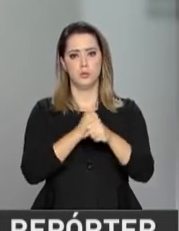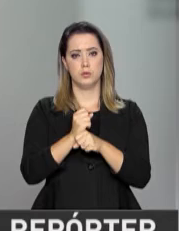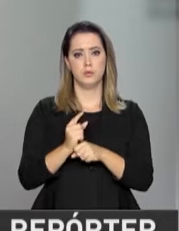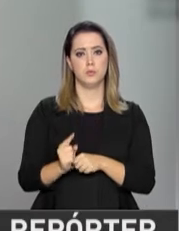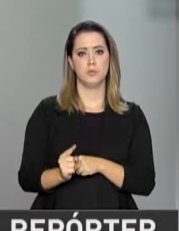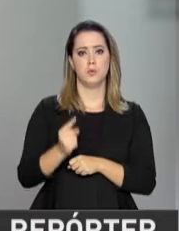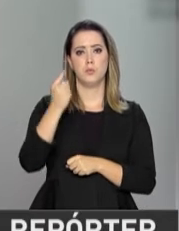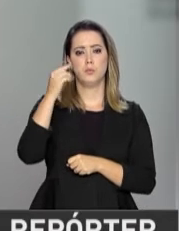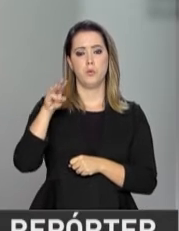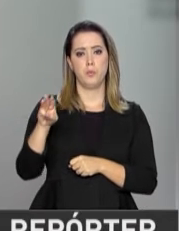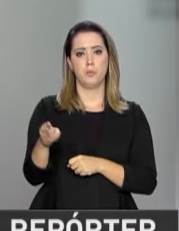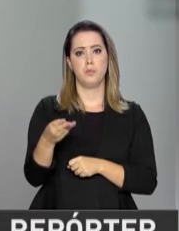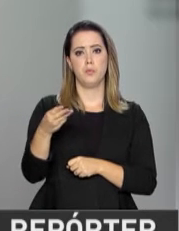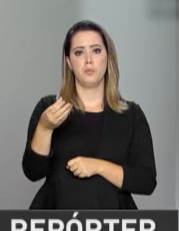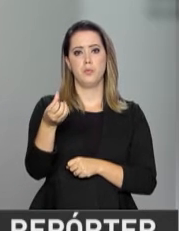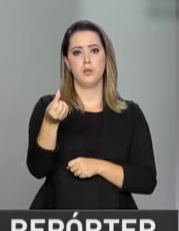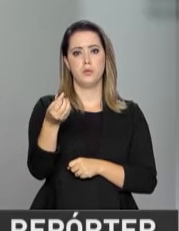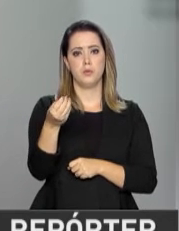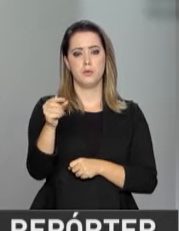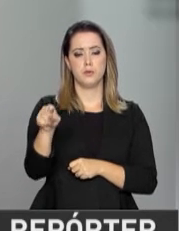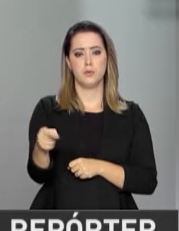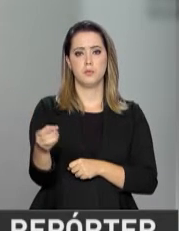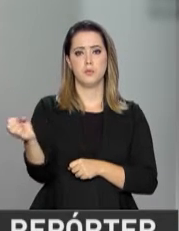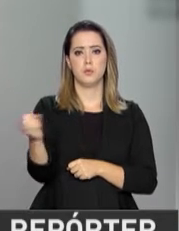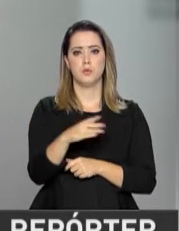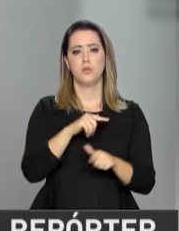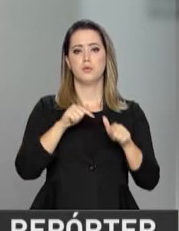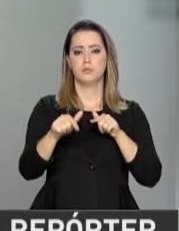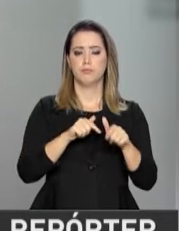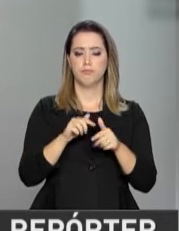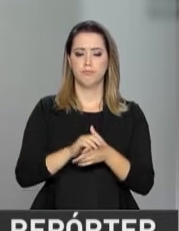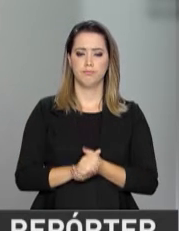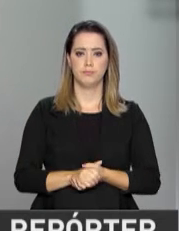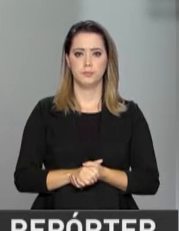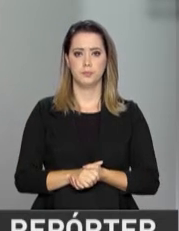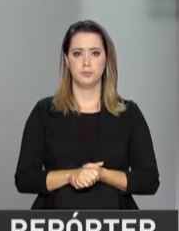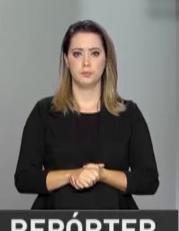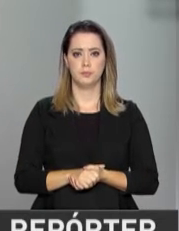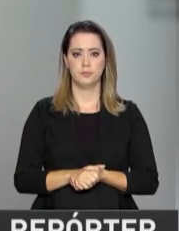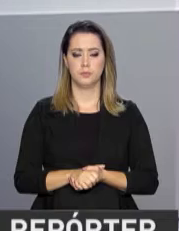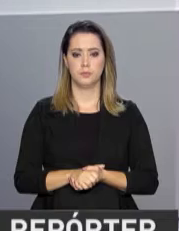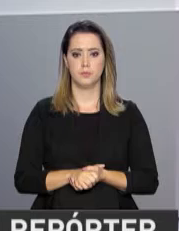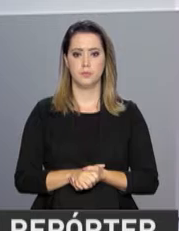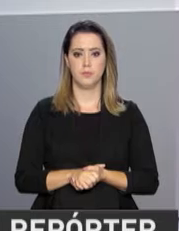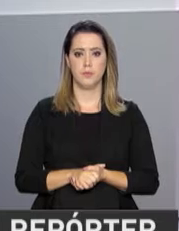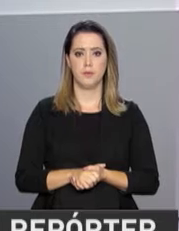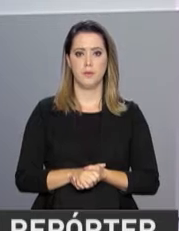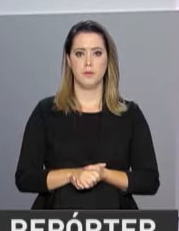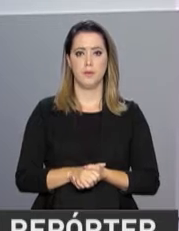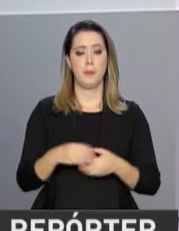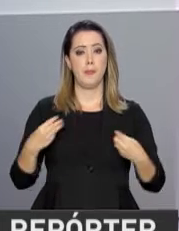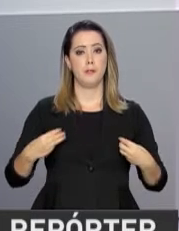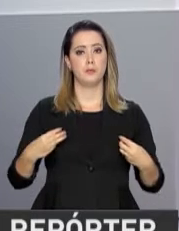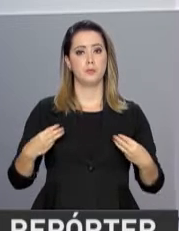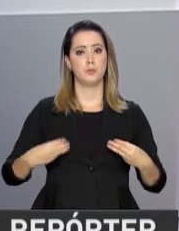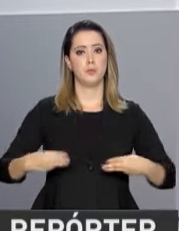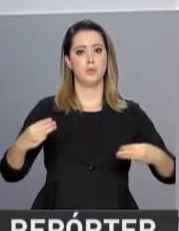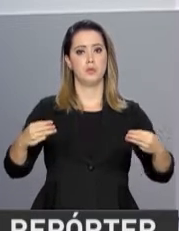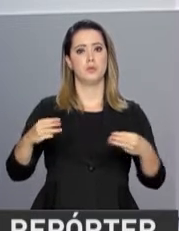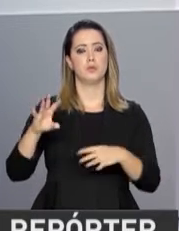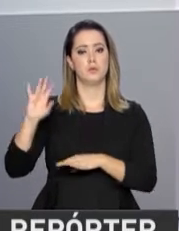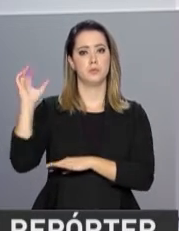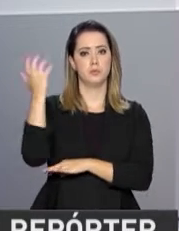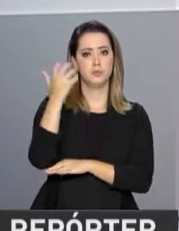de mais de 1 milhão e 600 mil novos postos de trabalho os ministérios do meio ambiente do turismo